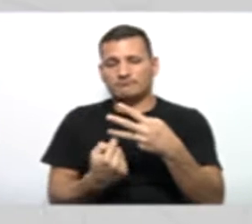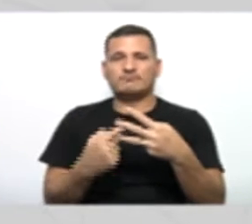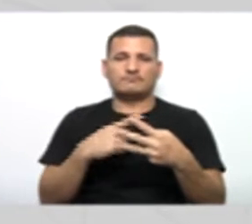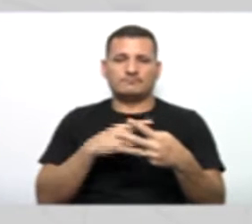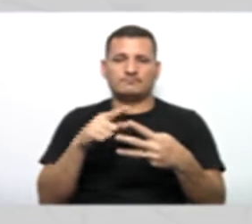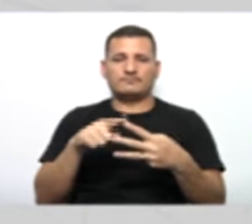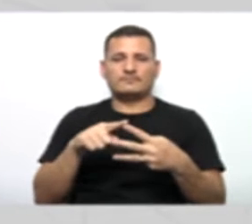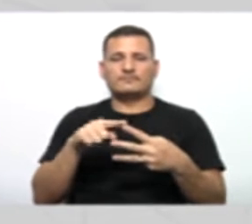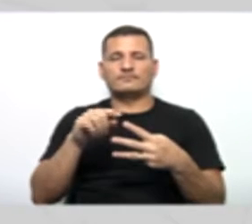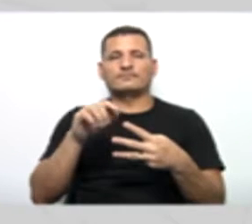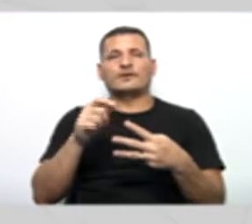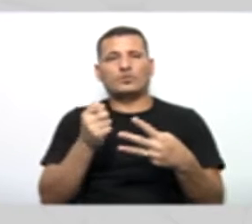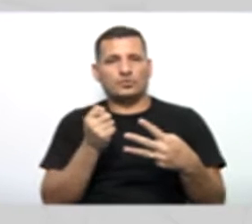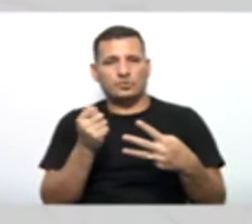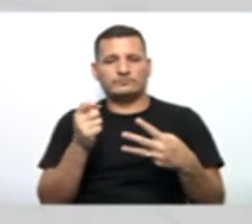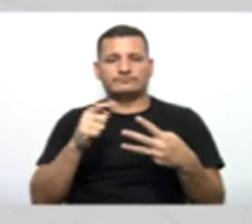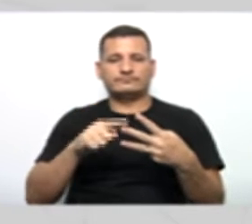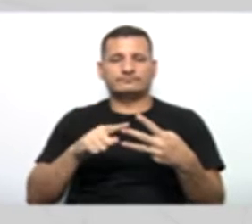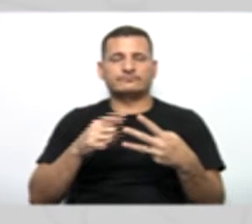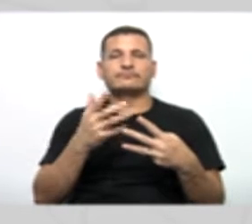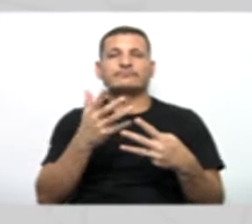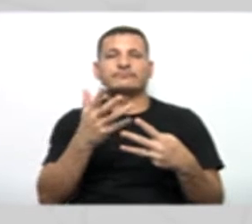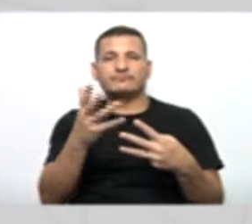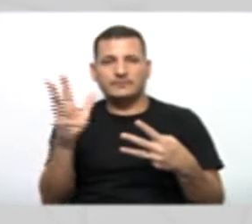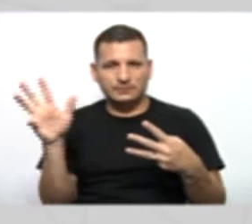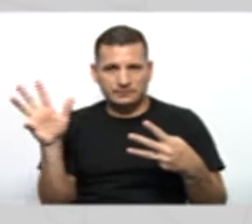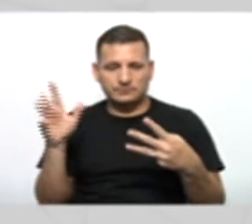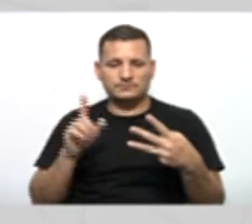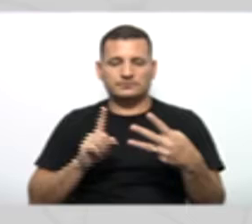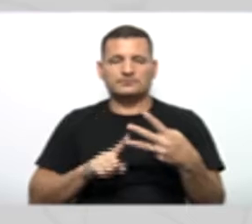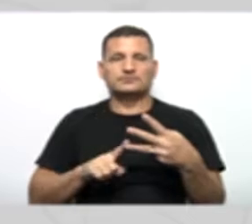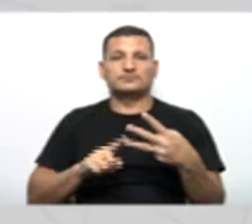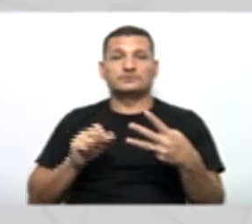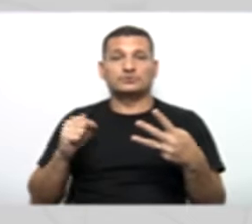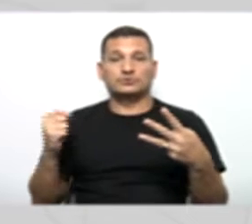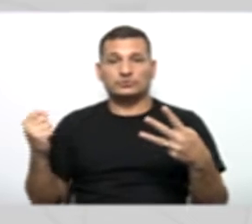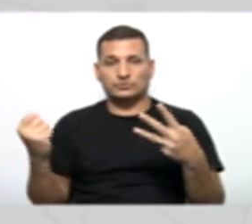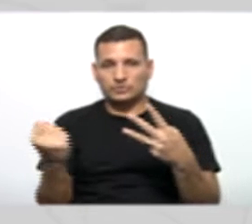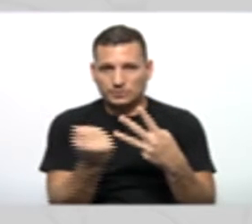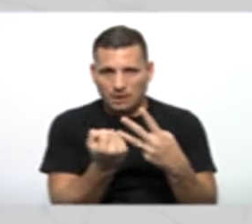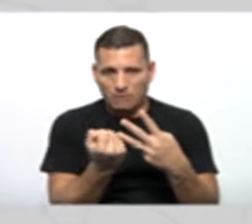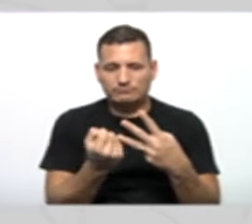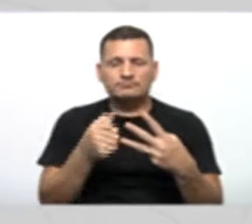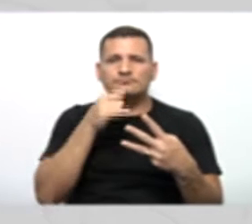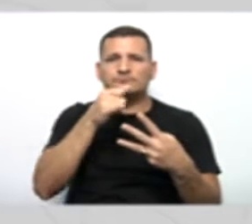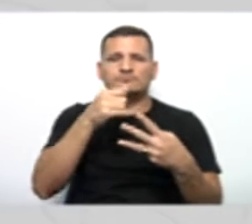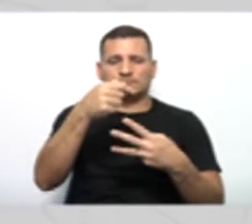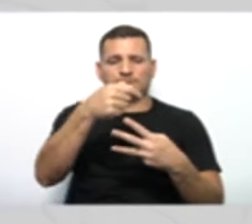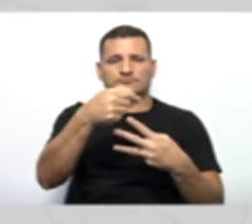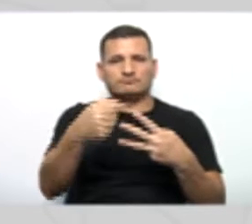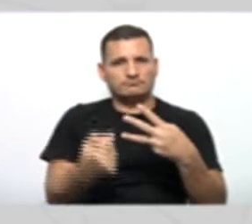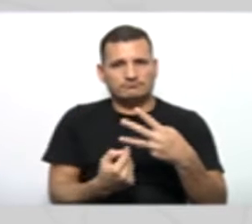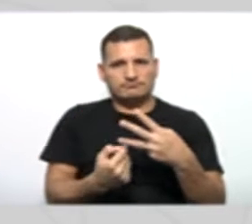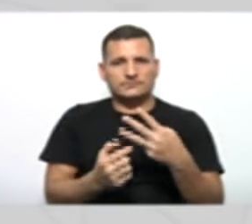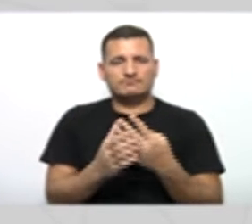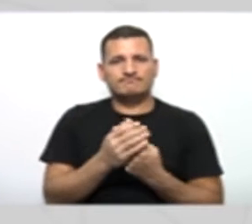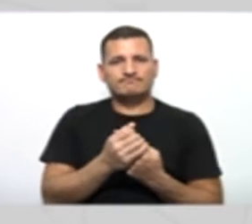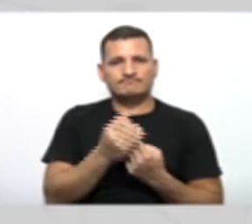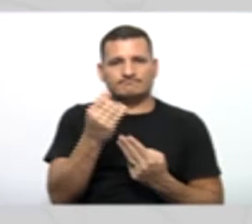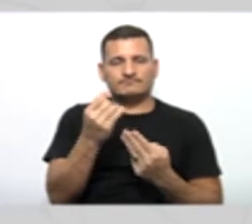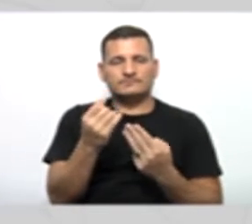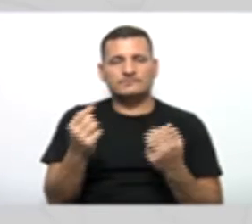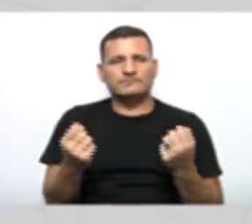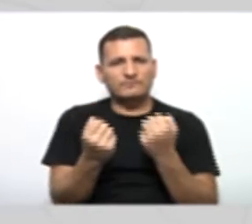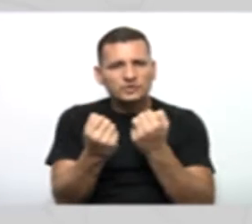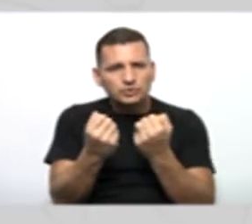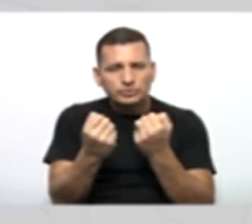econômico, o ambiental e o social. Se esses 3 tripés não estiverem firmes, uma